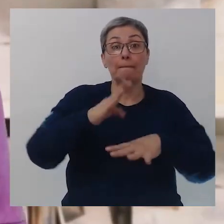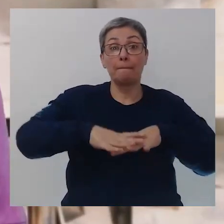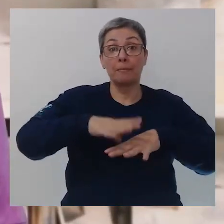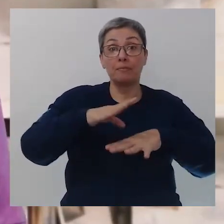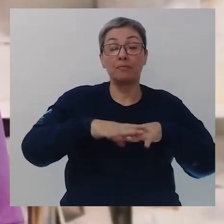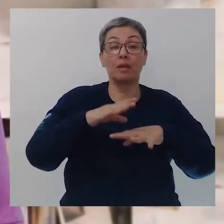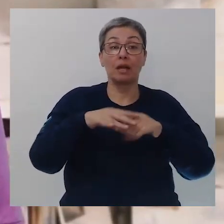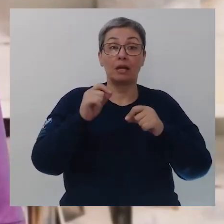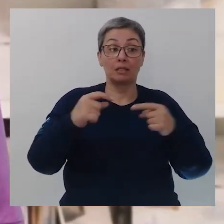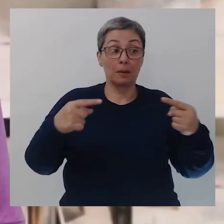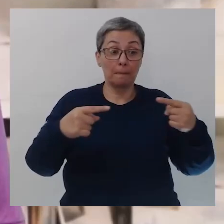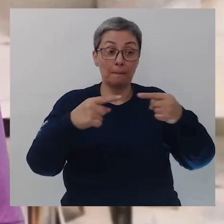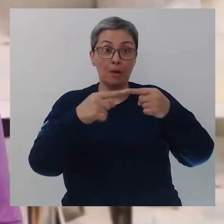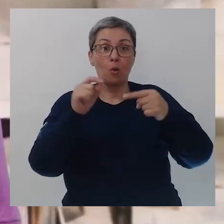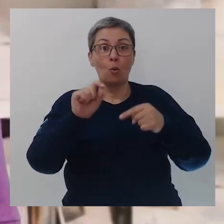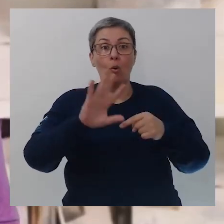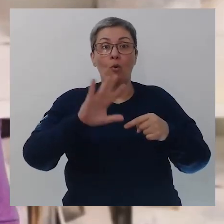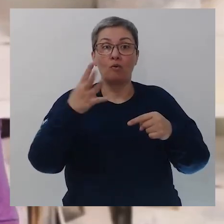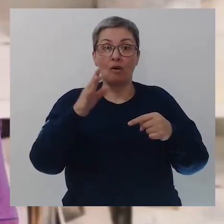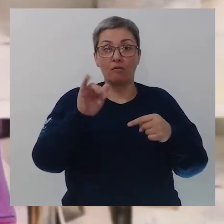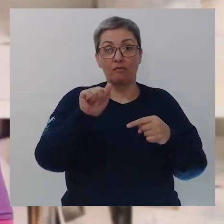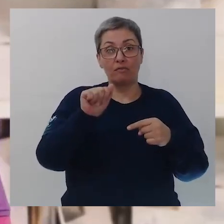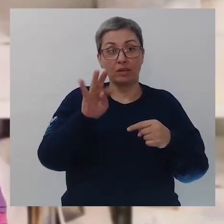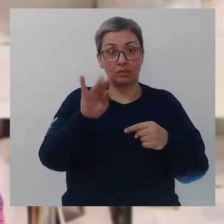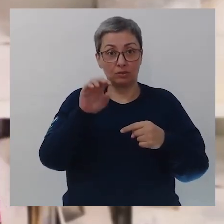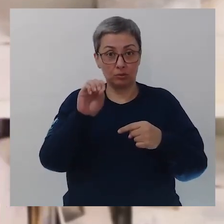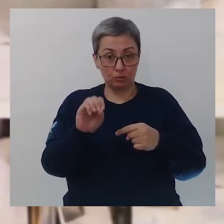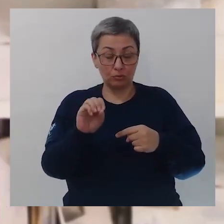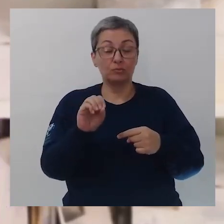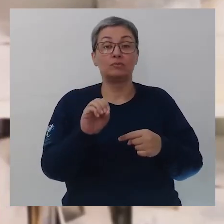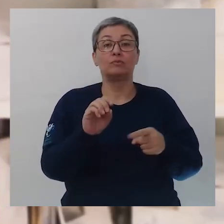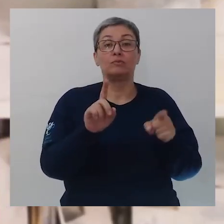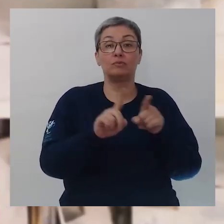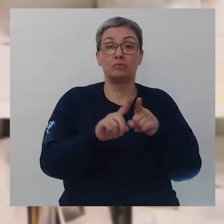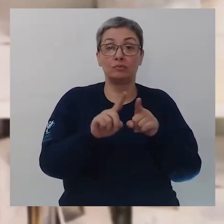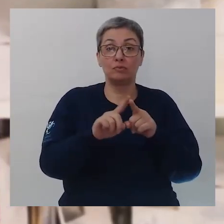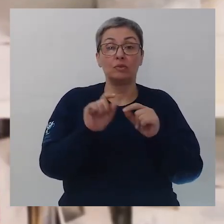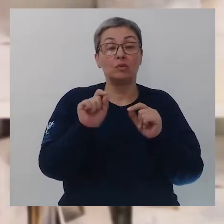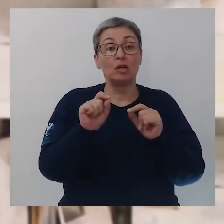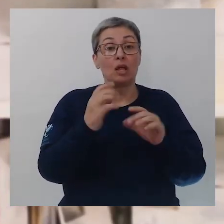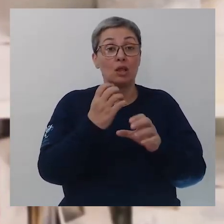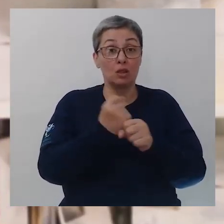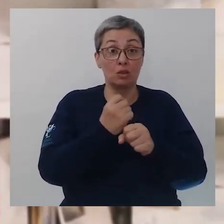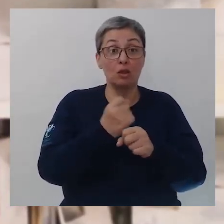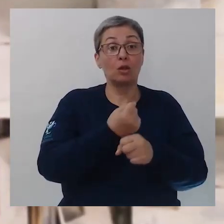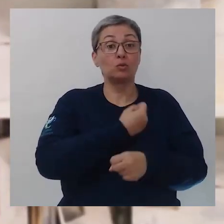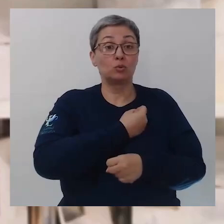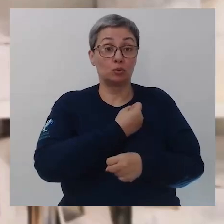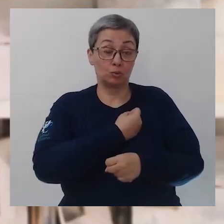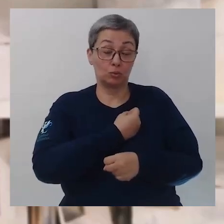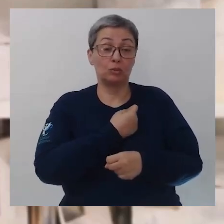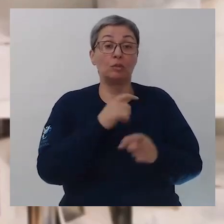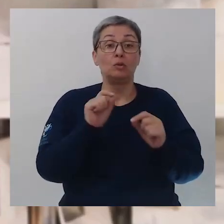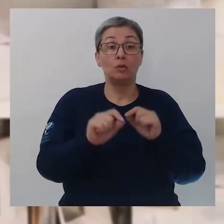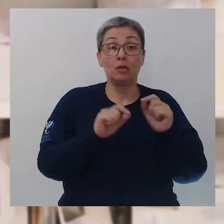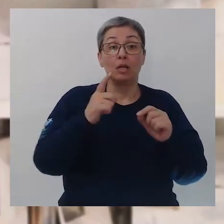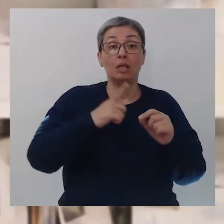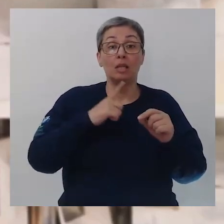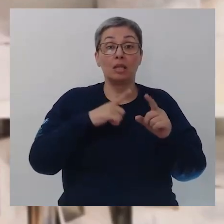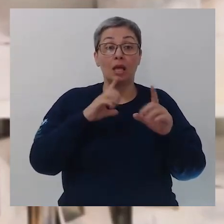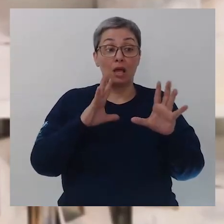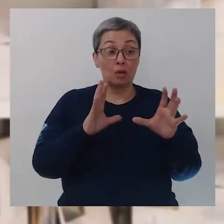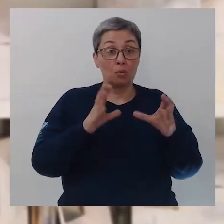relaciona fatos, bem? Fatos, números, em que há assim